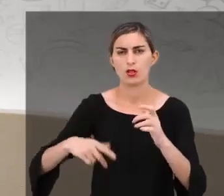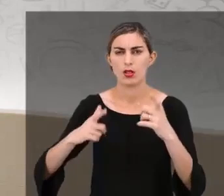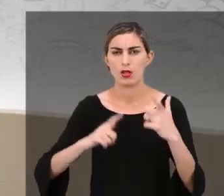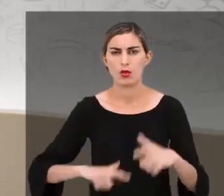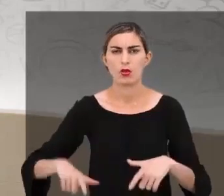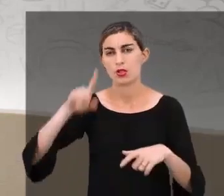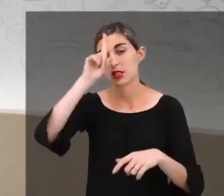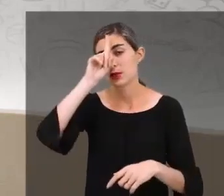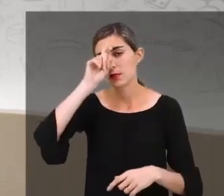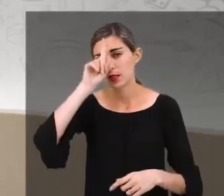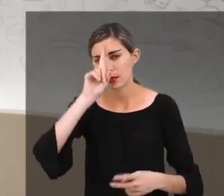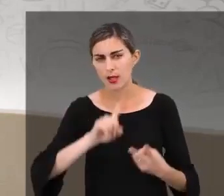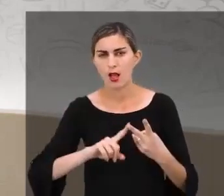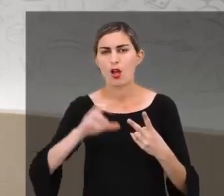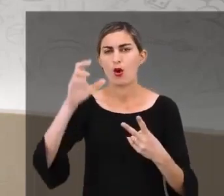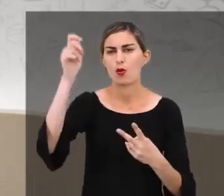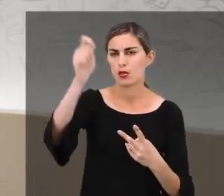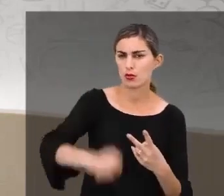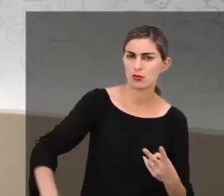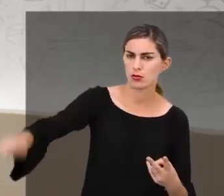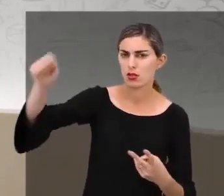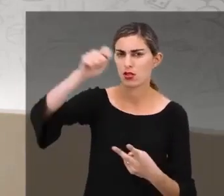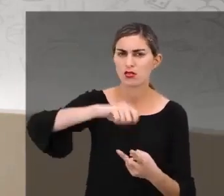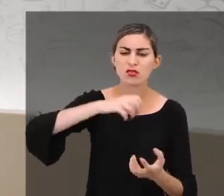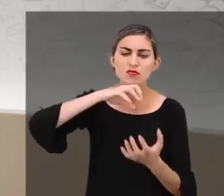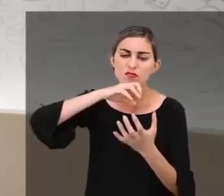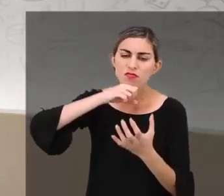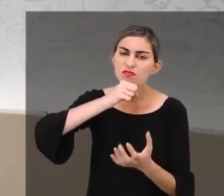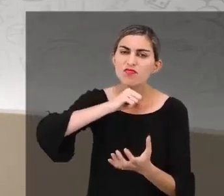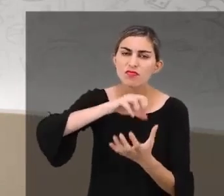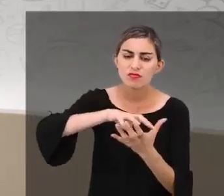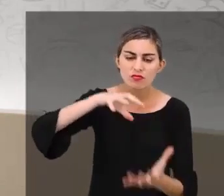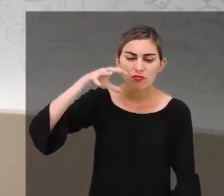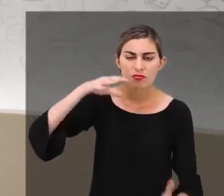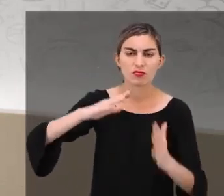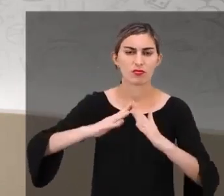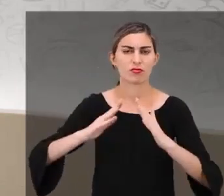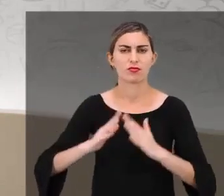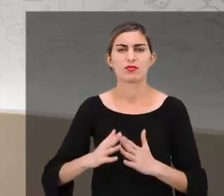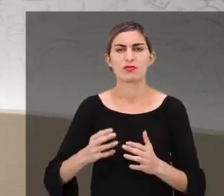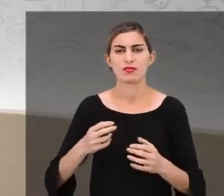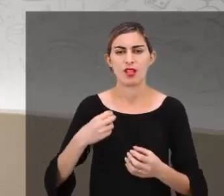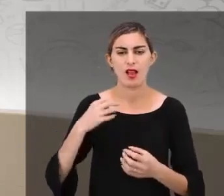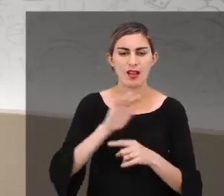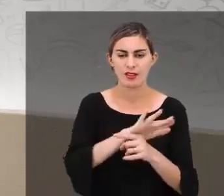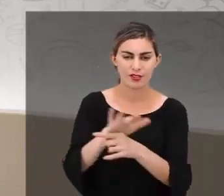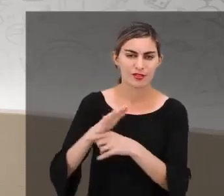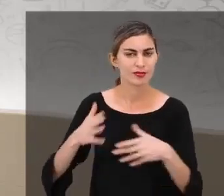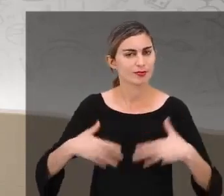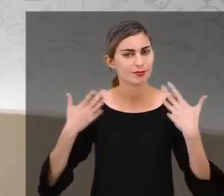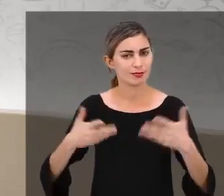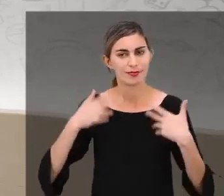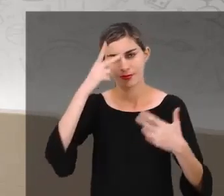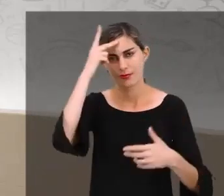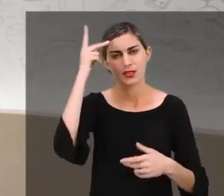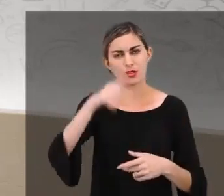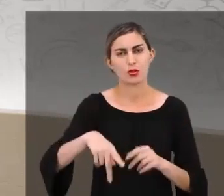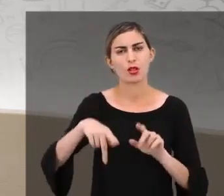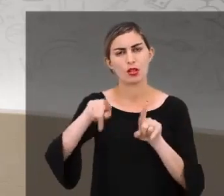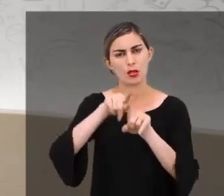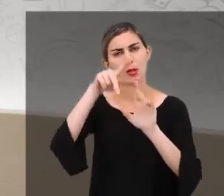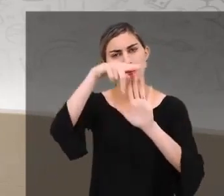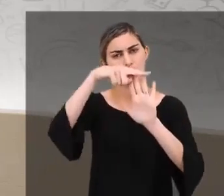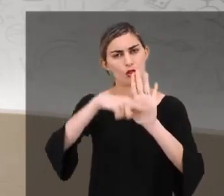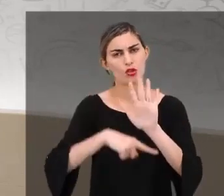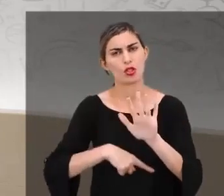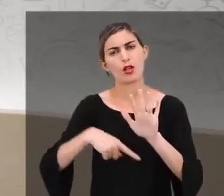de hospital, de ONGs, de asilos, né, levando entretenimento para essas pessoas. E também fazer projetos e